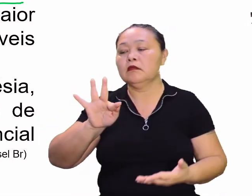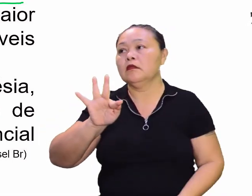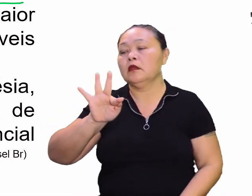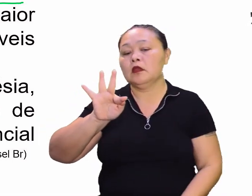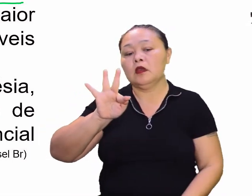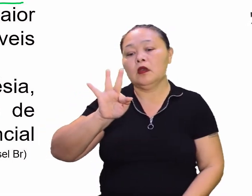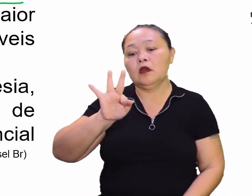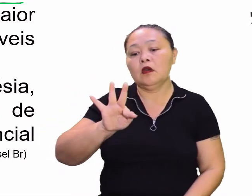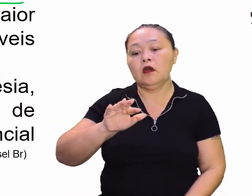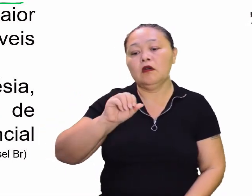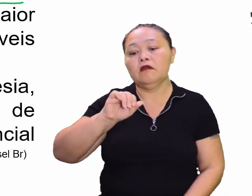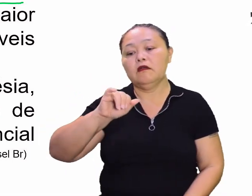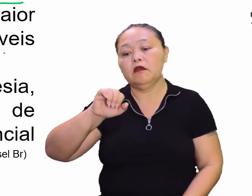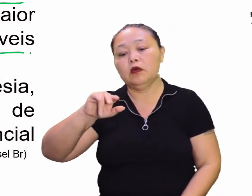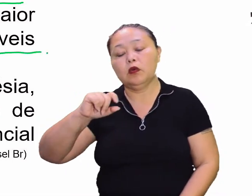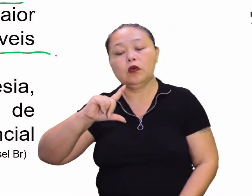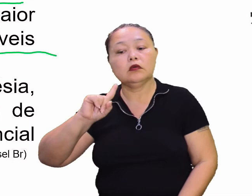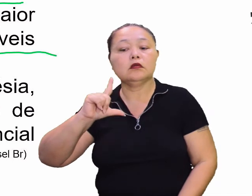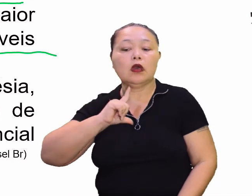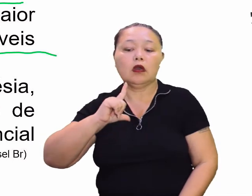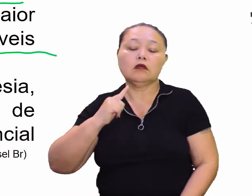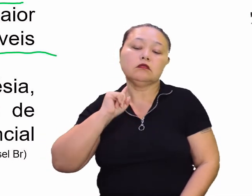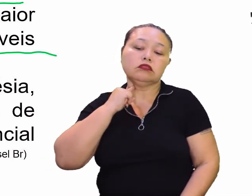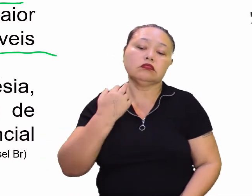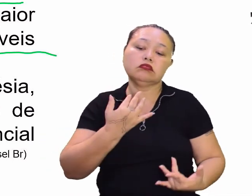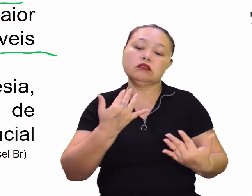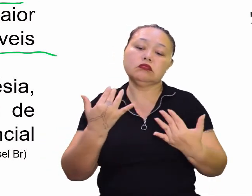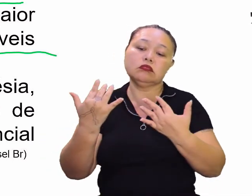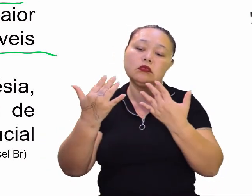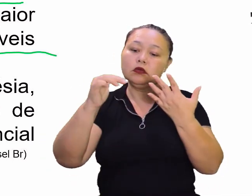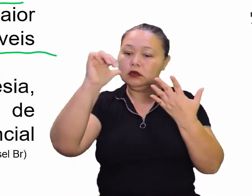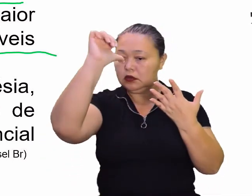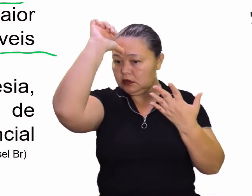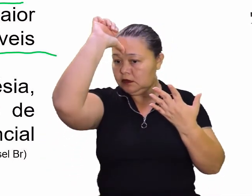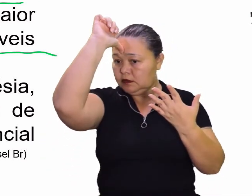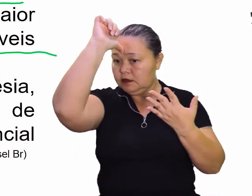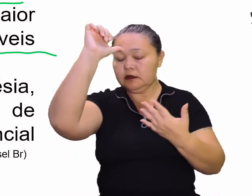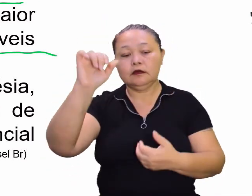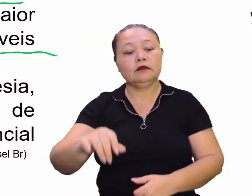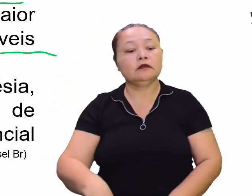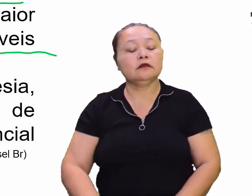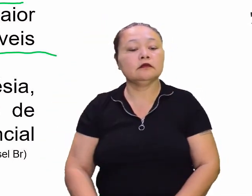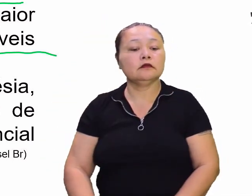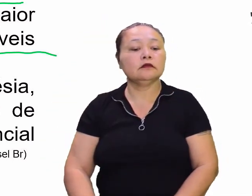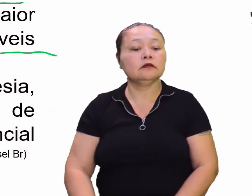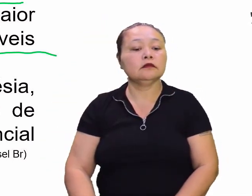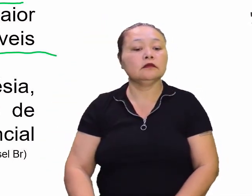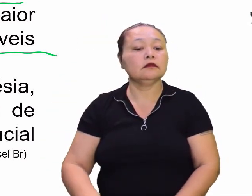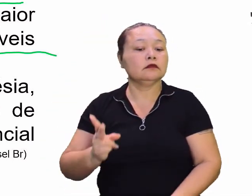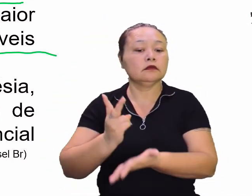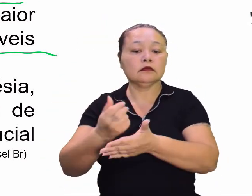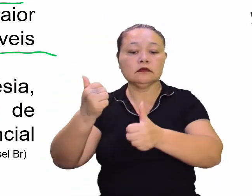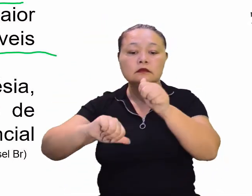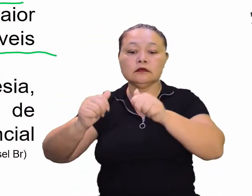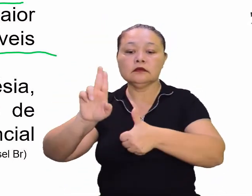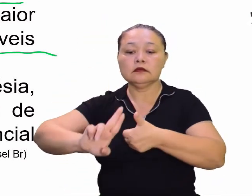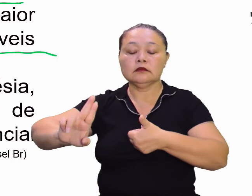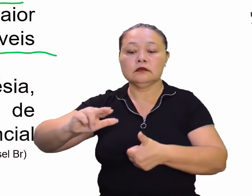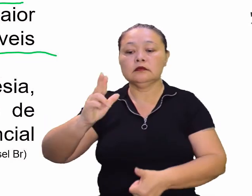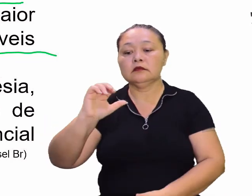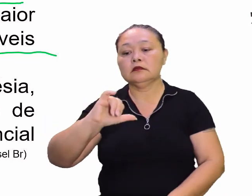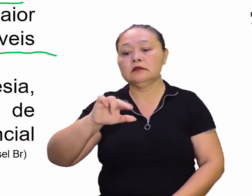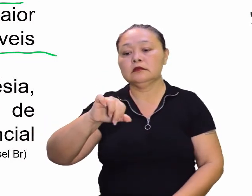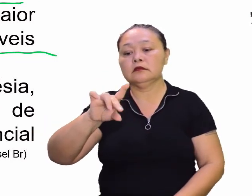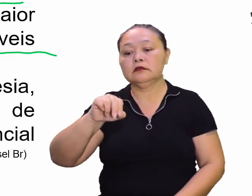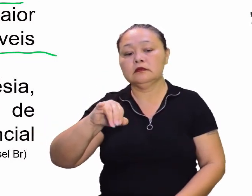fósseis. Novamente, muita poluição também na Índia. A mesma análise pode ser